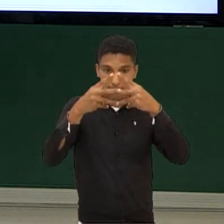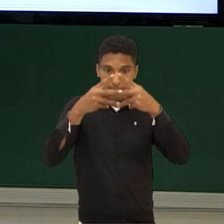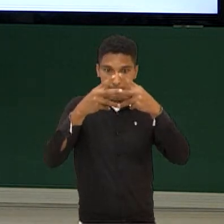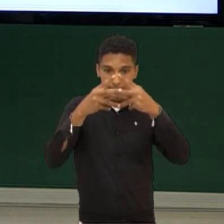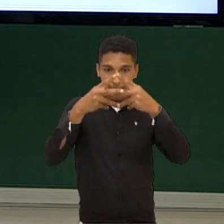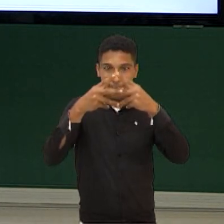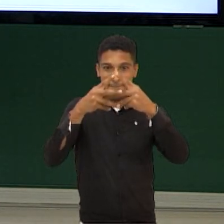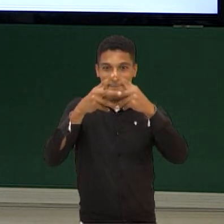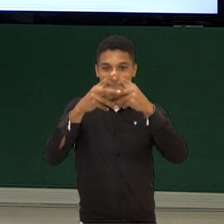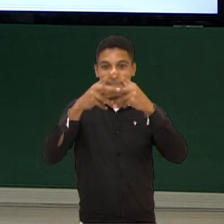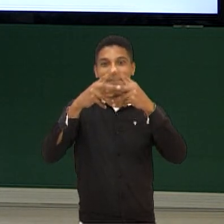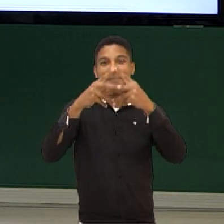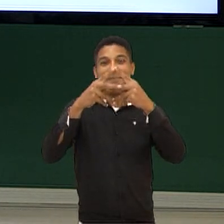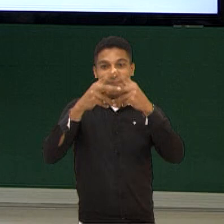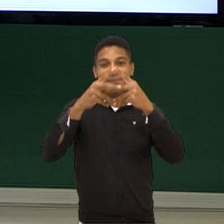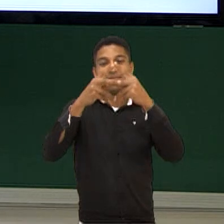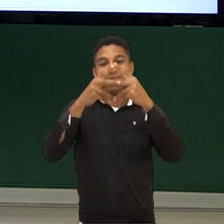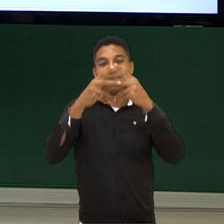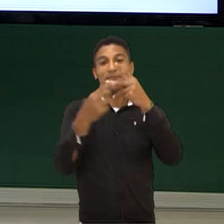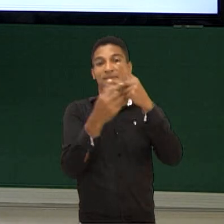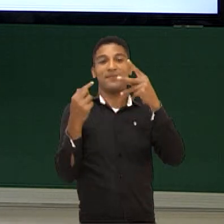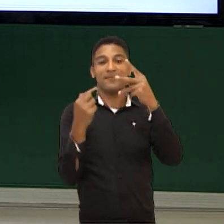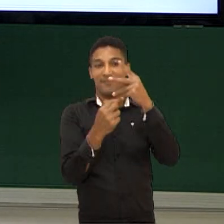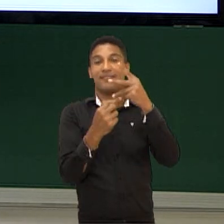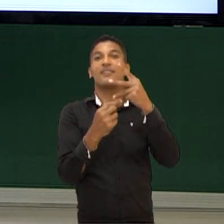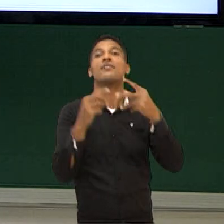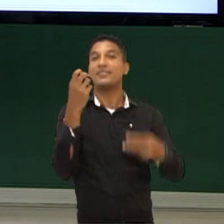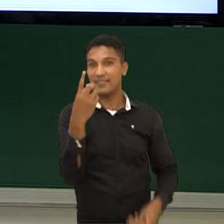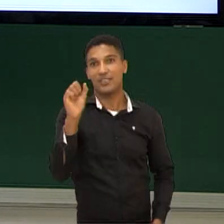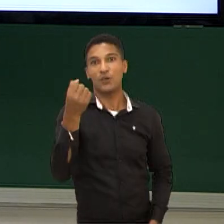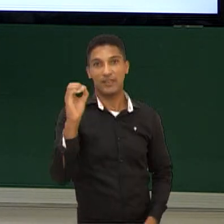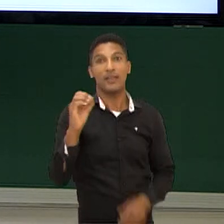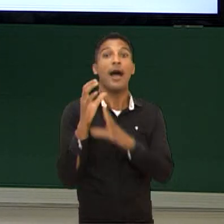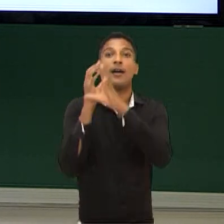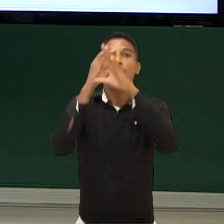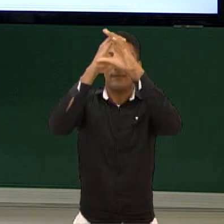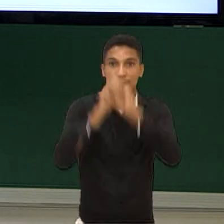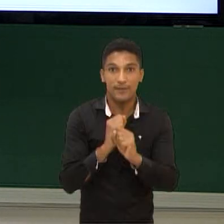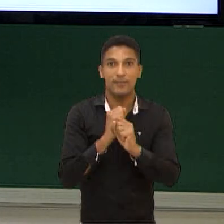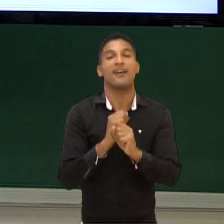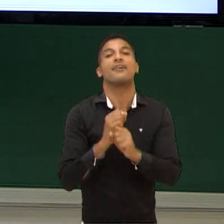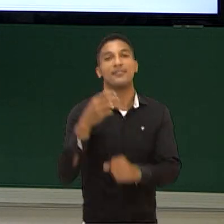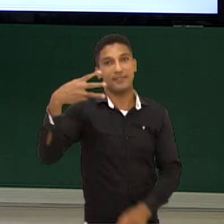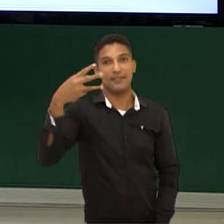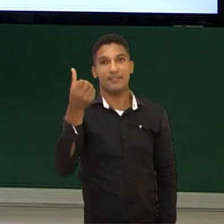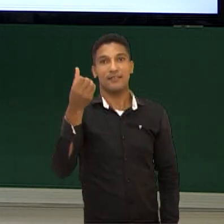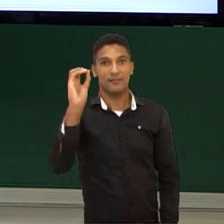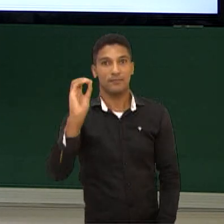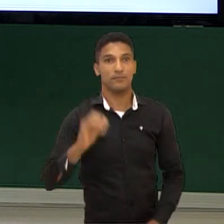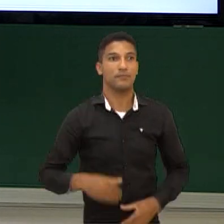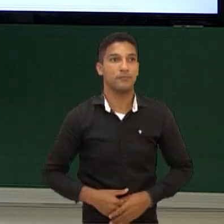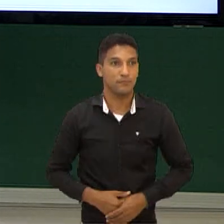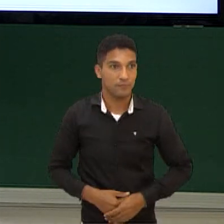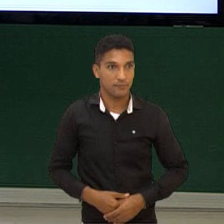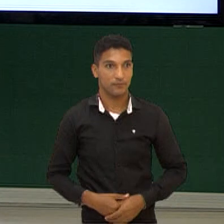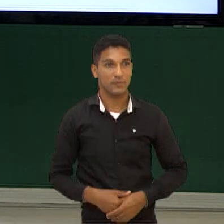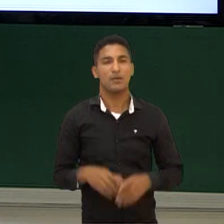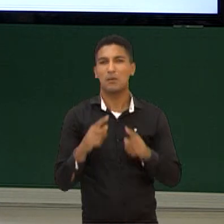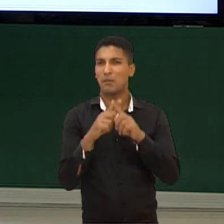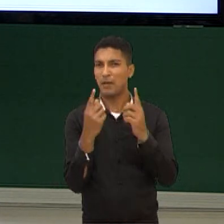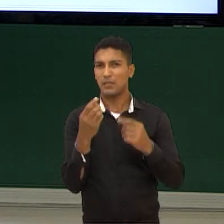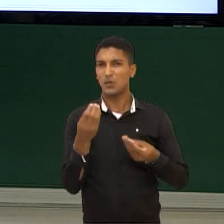isso aqui, a gente vai utilizar as coisas que a gente já aprendeu, né? Nosso